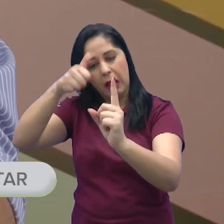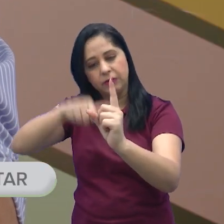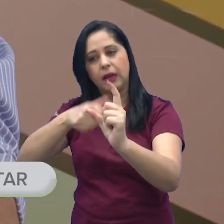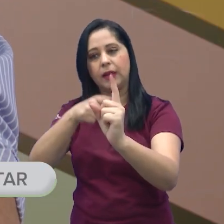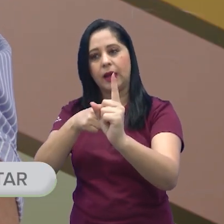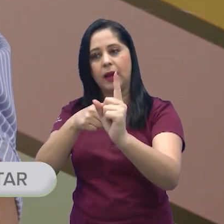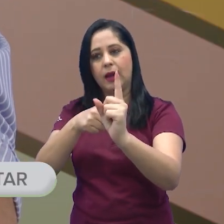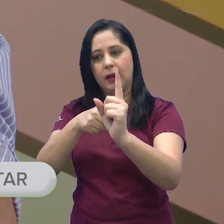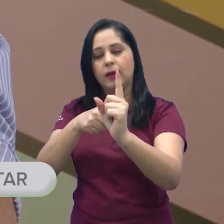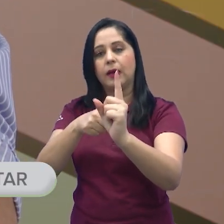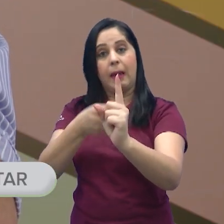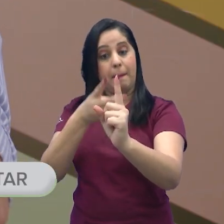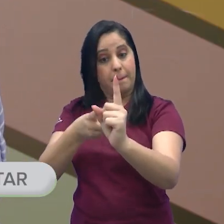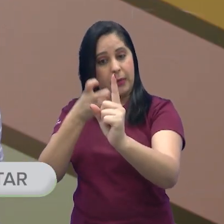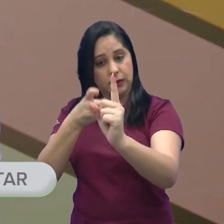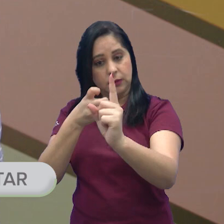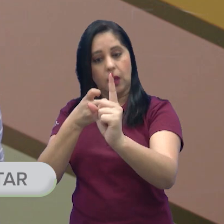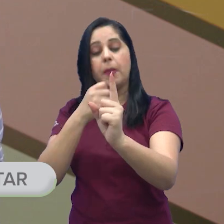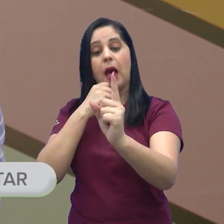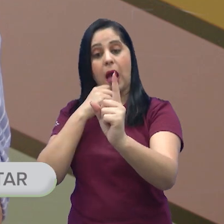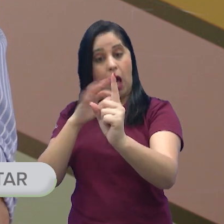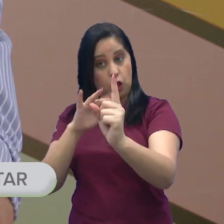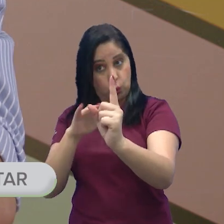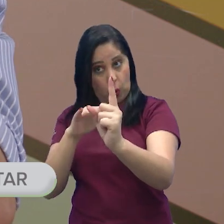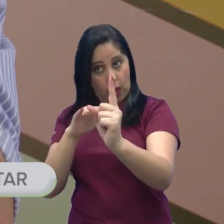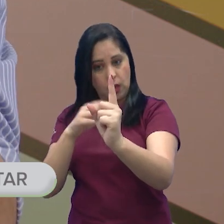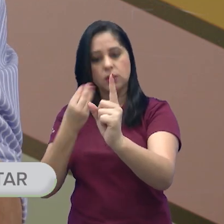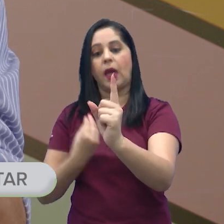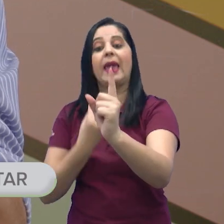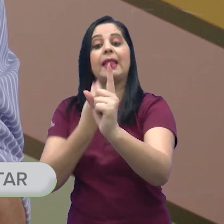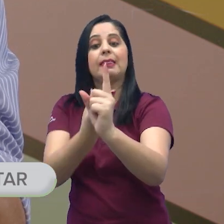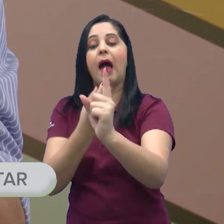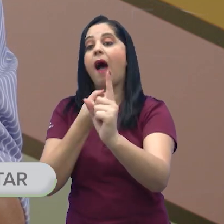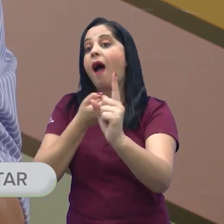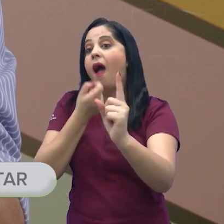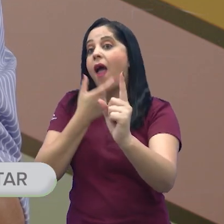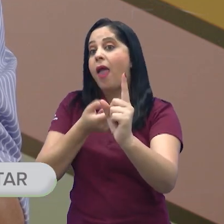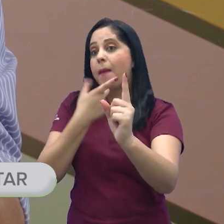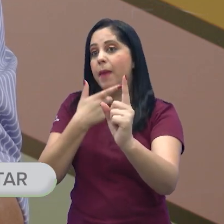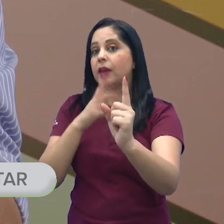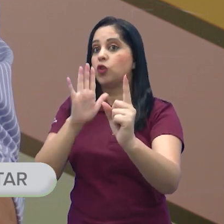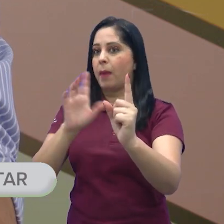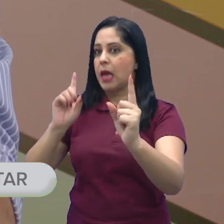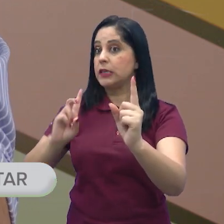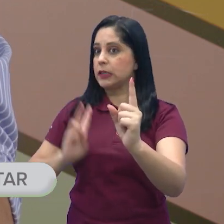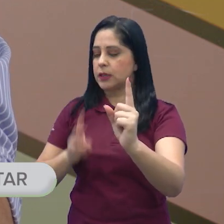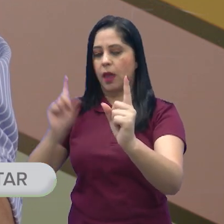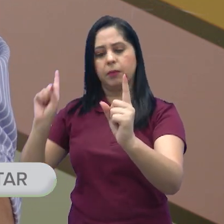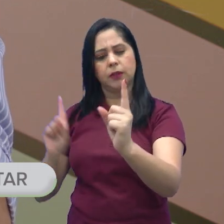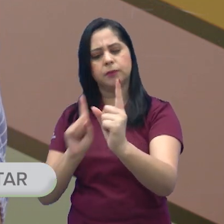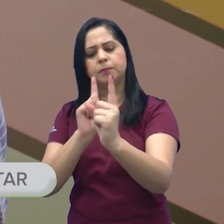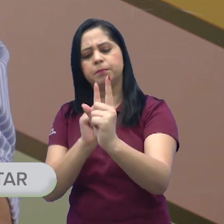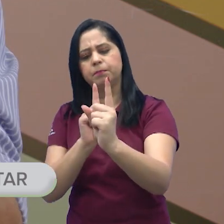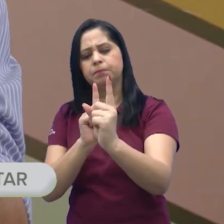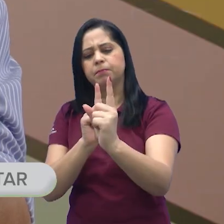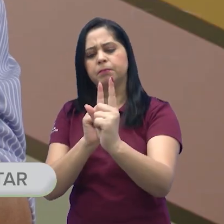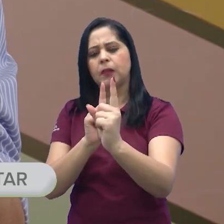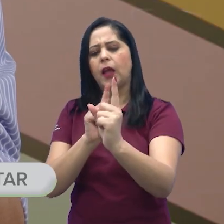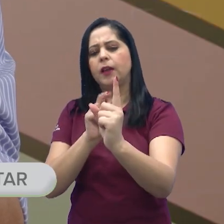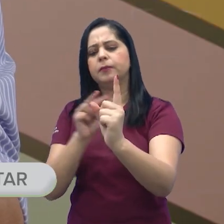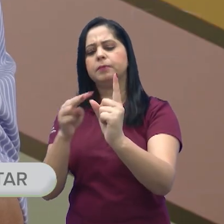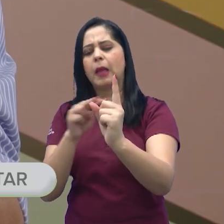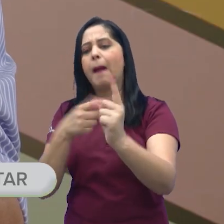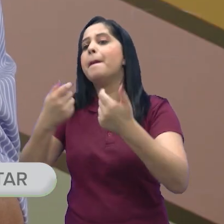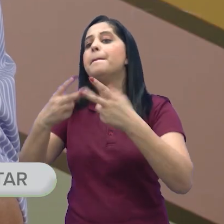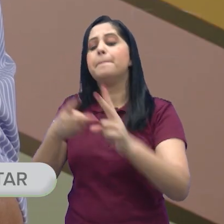medica. E ele vai dar medicação, vai acompanhar e ver se aquela medicação está fazendo o efeito